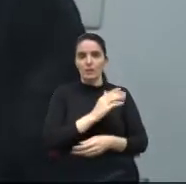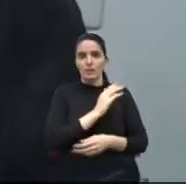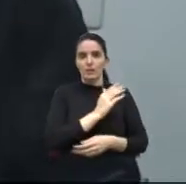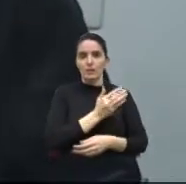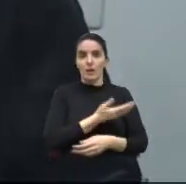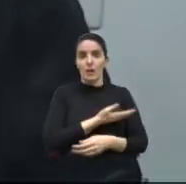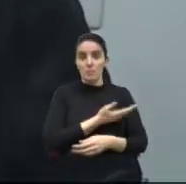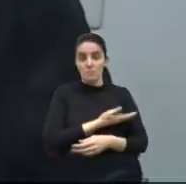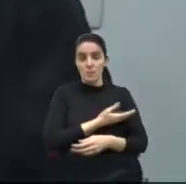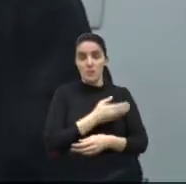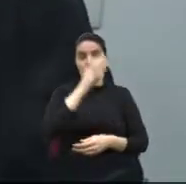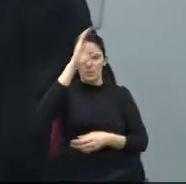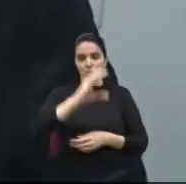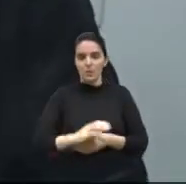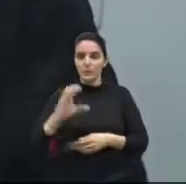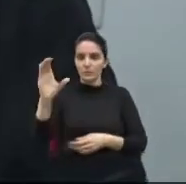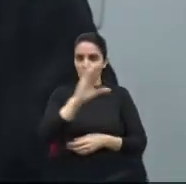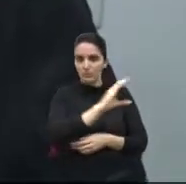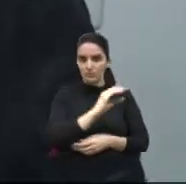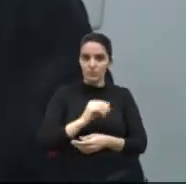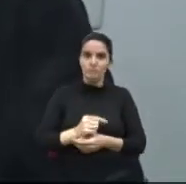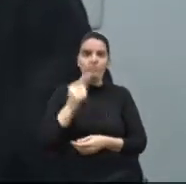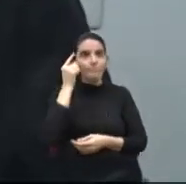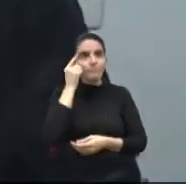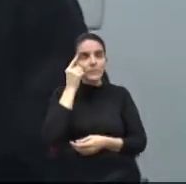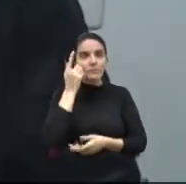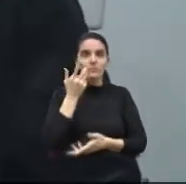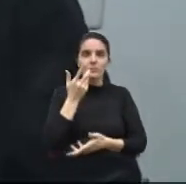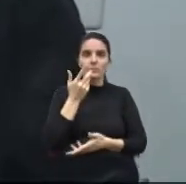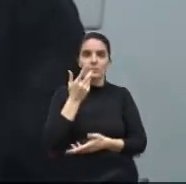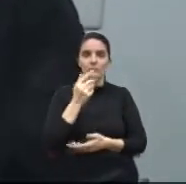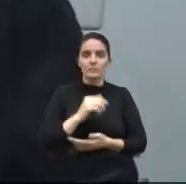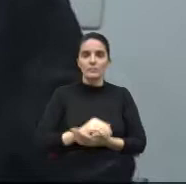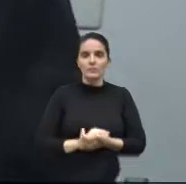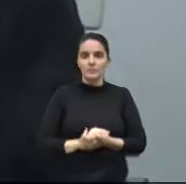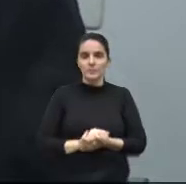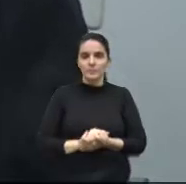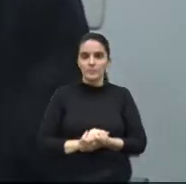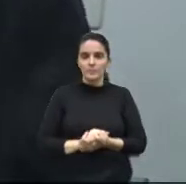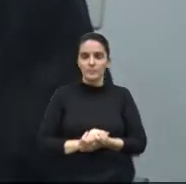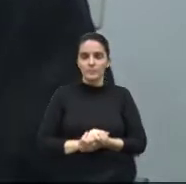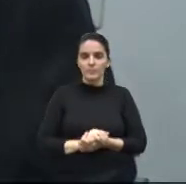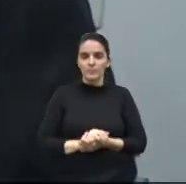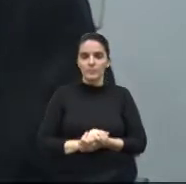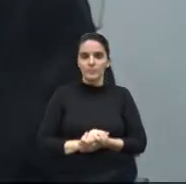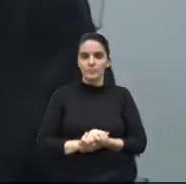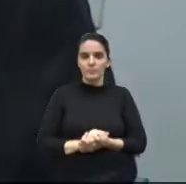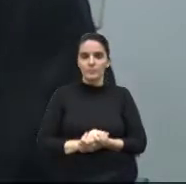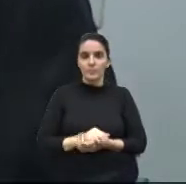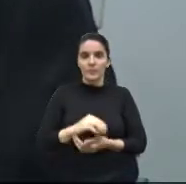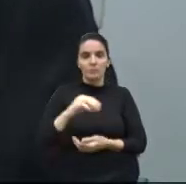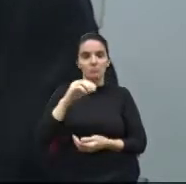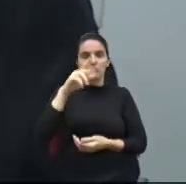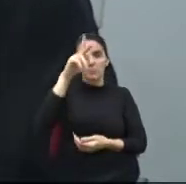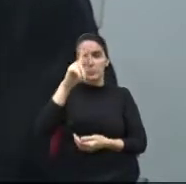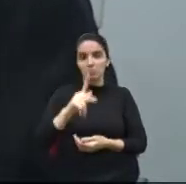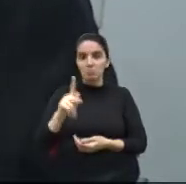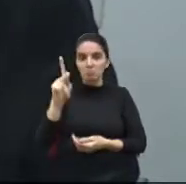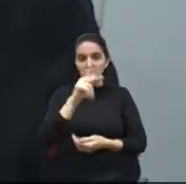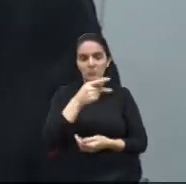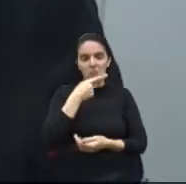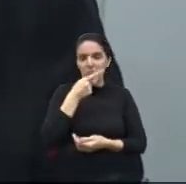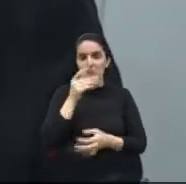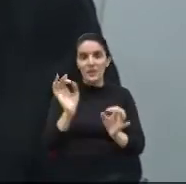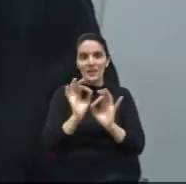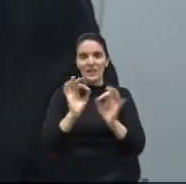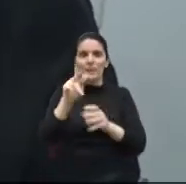aborto. E a gente ficou ali incisivo, querendo que ele falasse. Ele veio, foi embora e não falou do aborto. Porque às